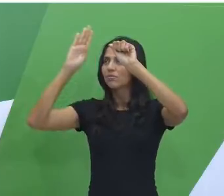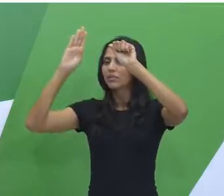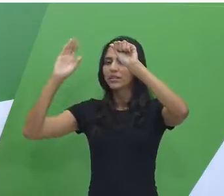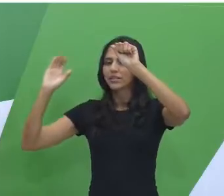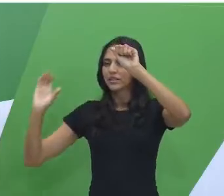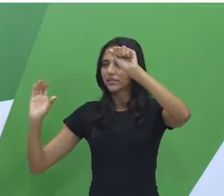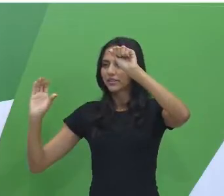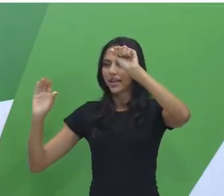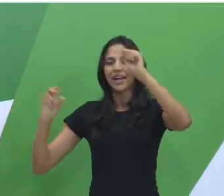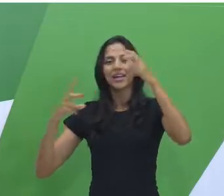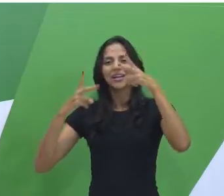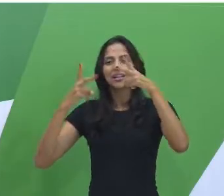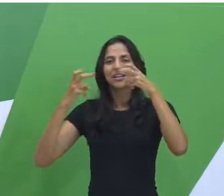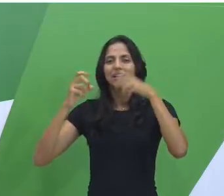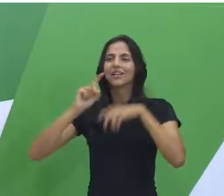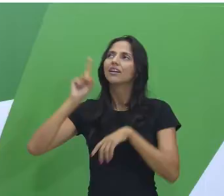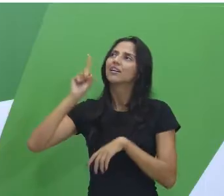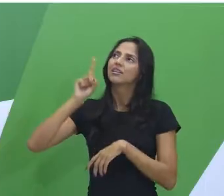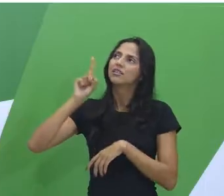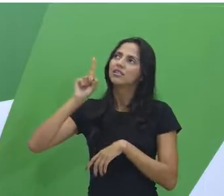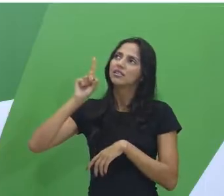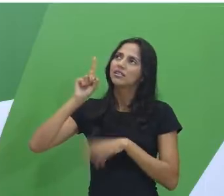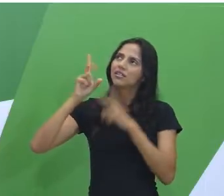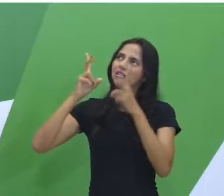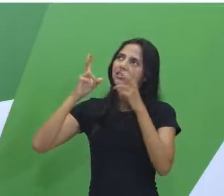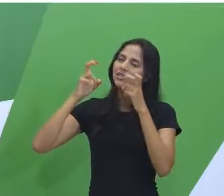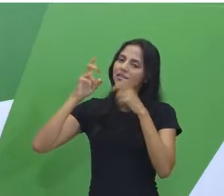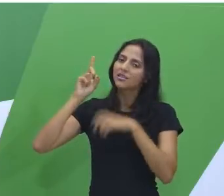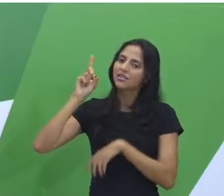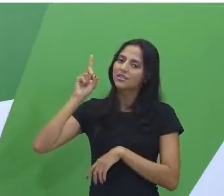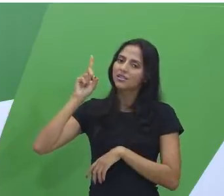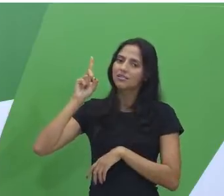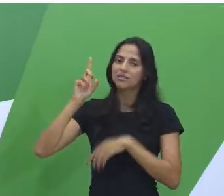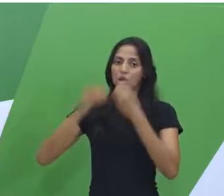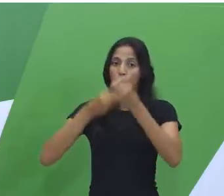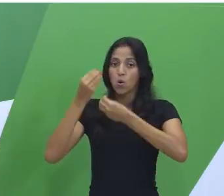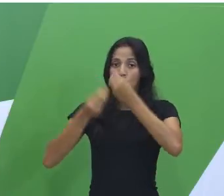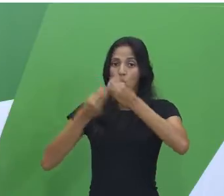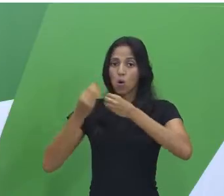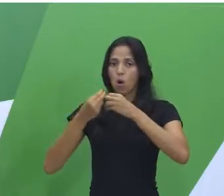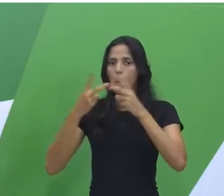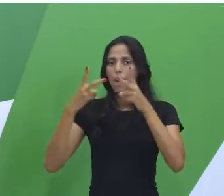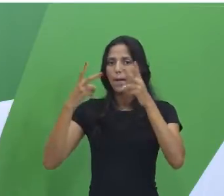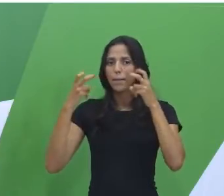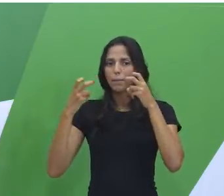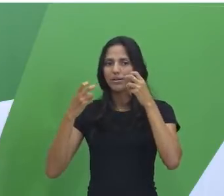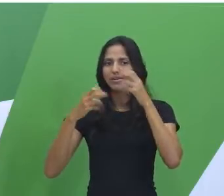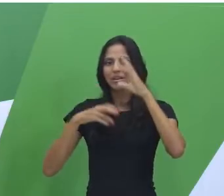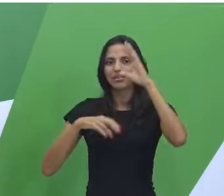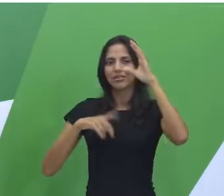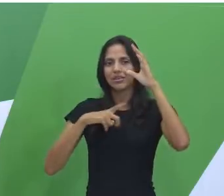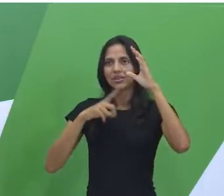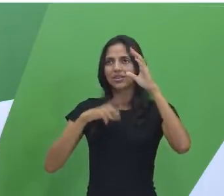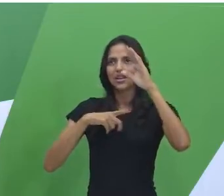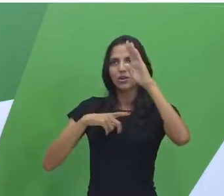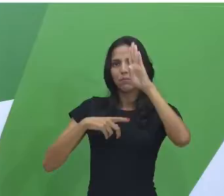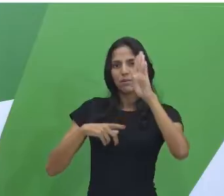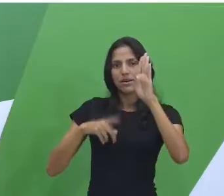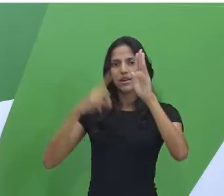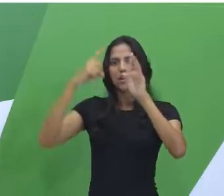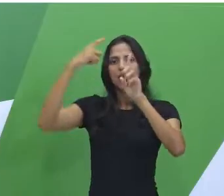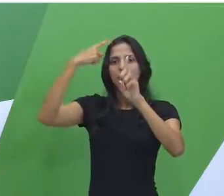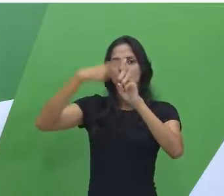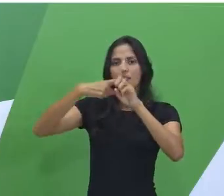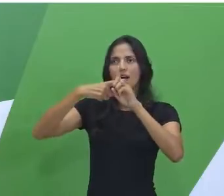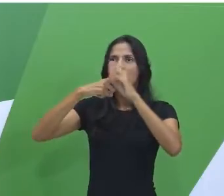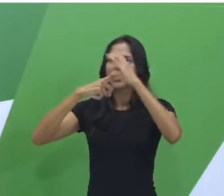quadrado de C menos 2 vezes B vezes C vezes o cosseno do ângulo oposto ao que eu estou escolhendo. Então, toda